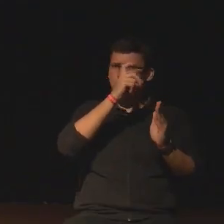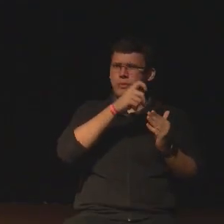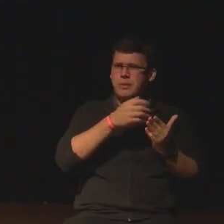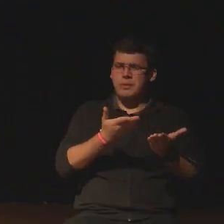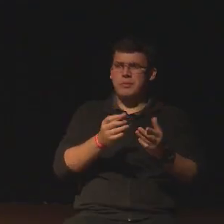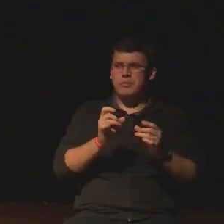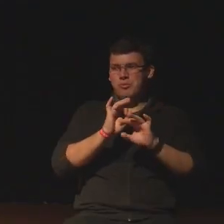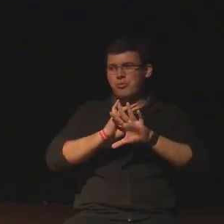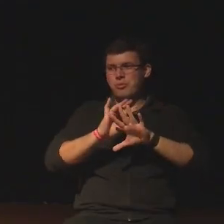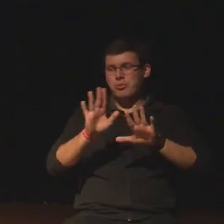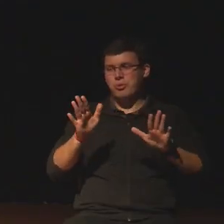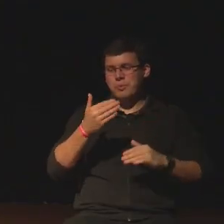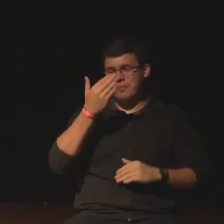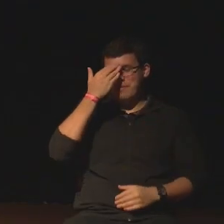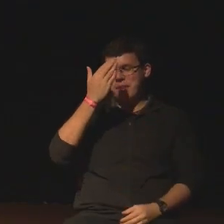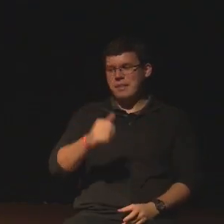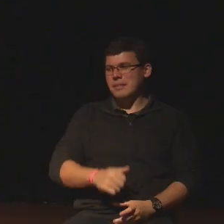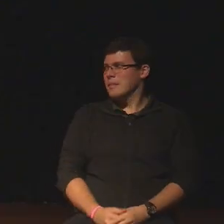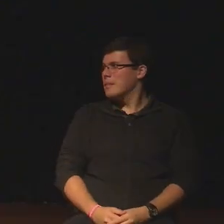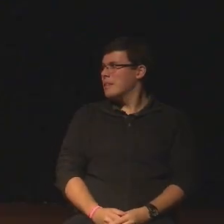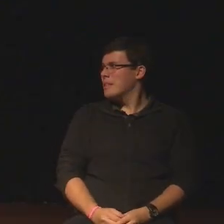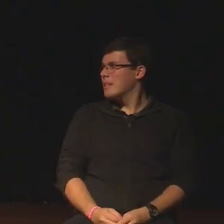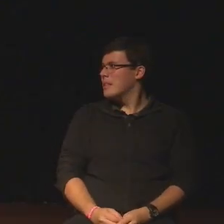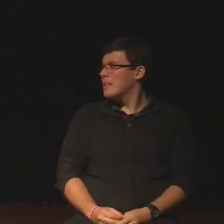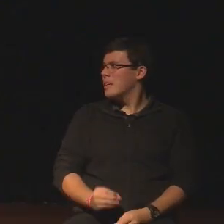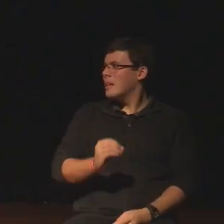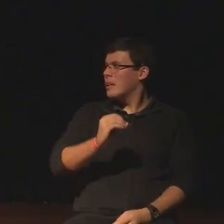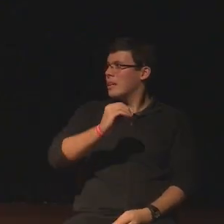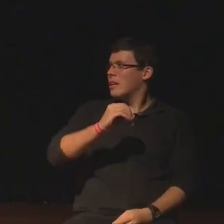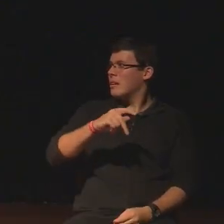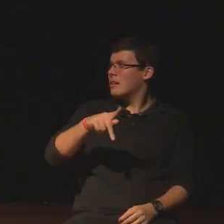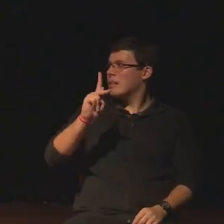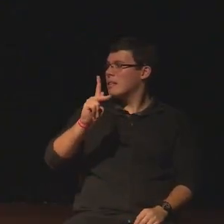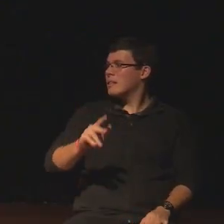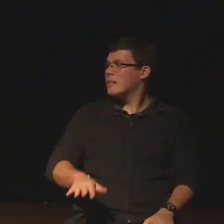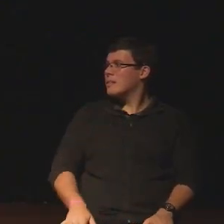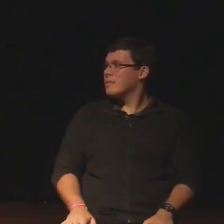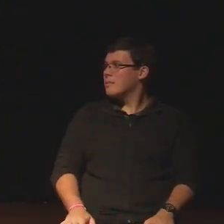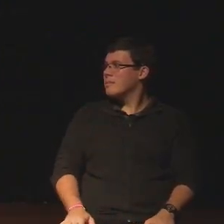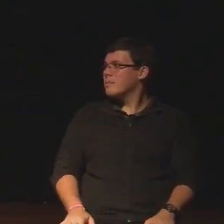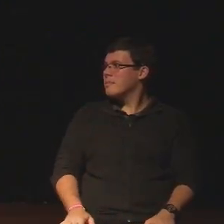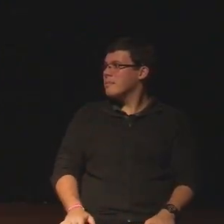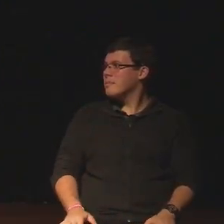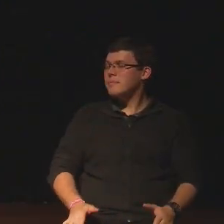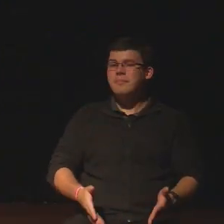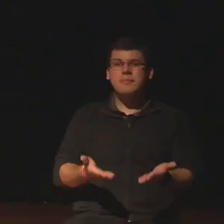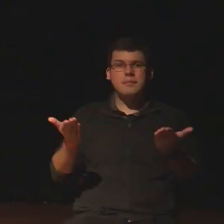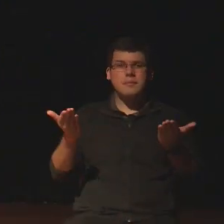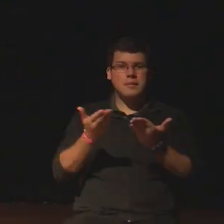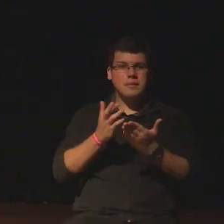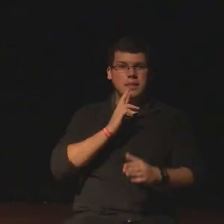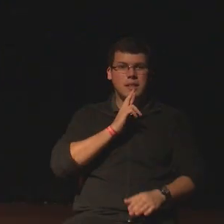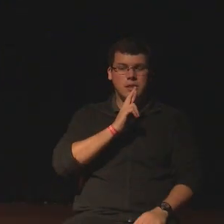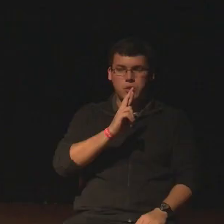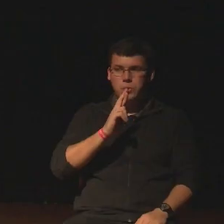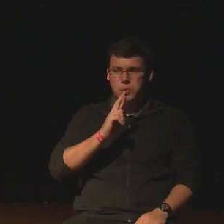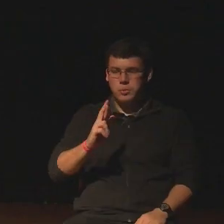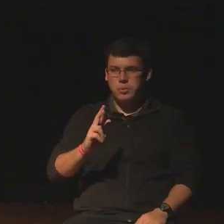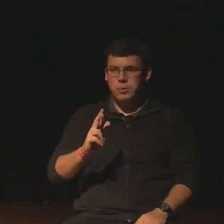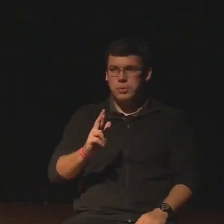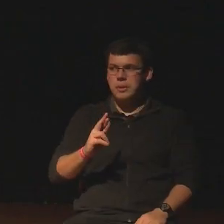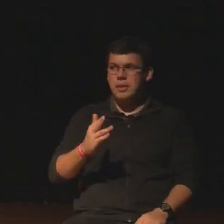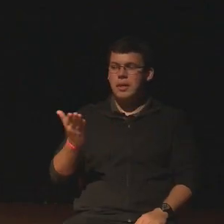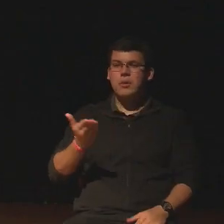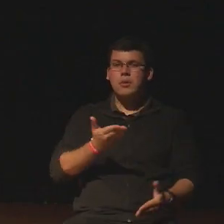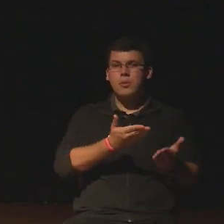É isso. Obrigada. Ok, faremos responderemos em bloco, né? Então, eu chamo